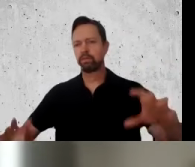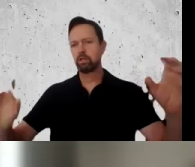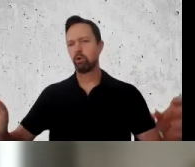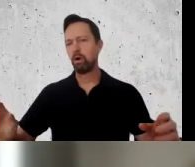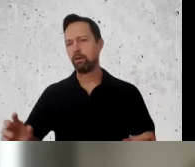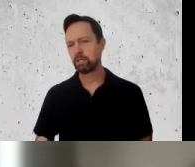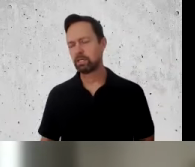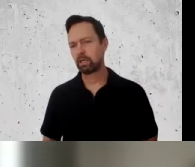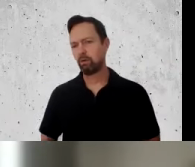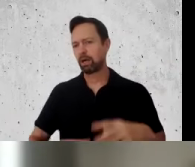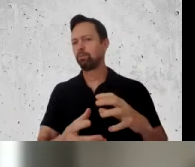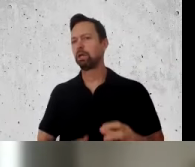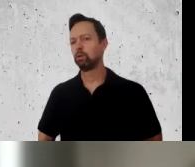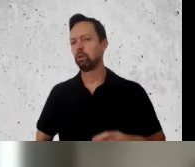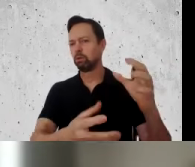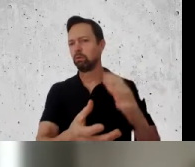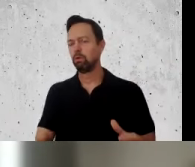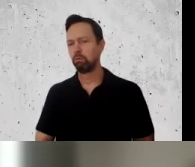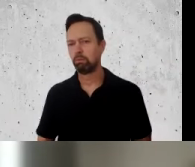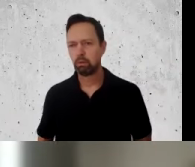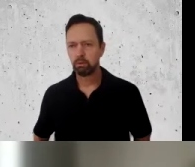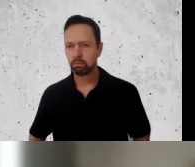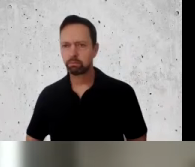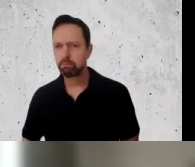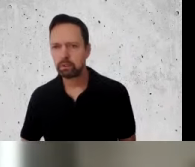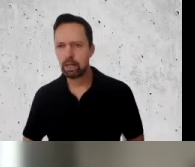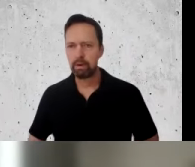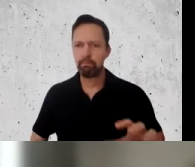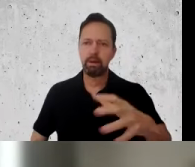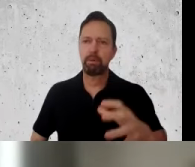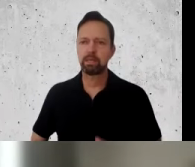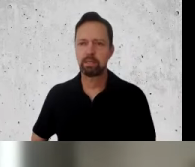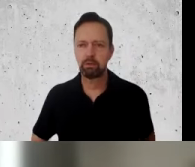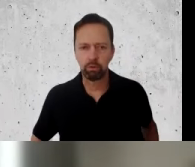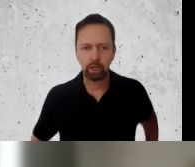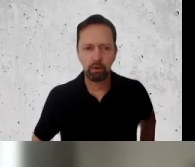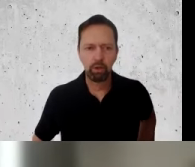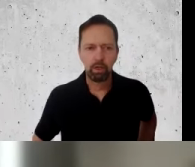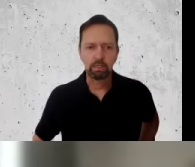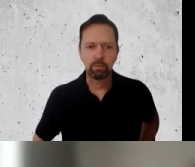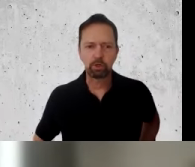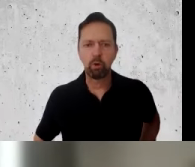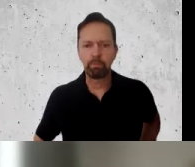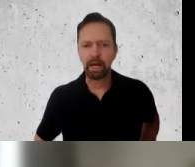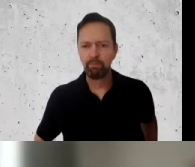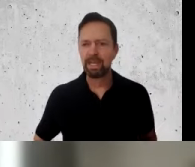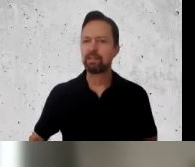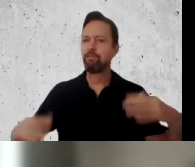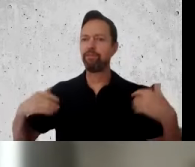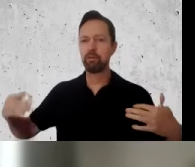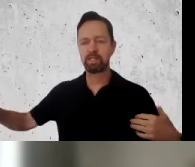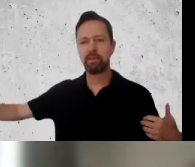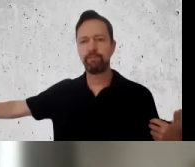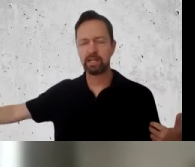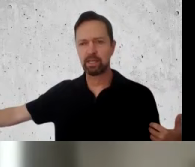já você está fazendo automóveis, né? Você quer um carburador ou sei lá, uma peça do carro, você pode comprar e